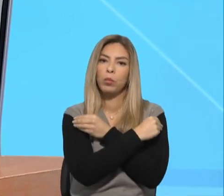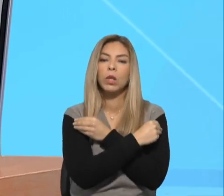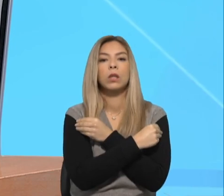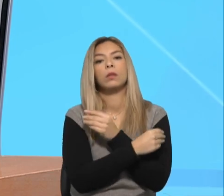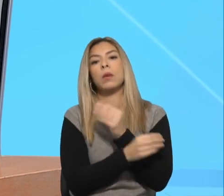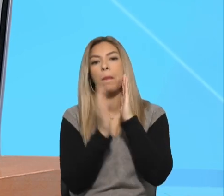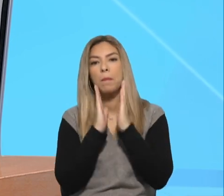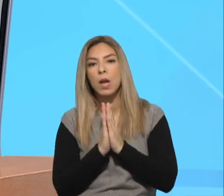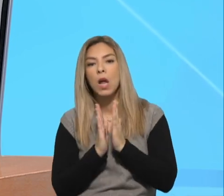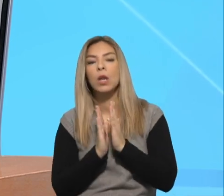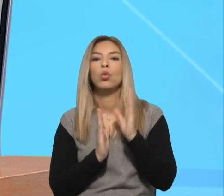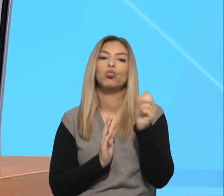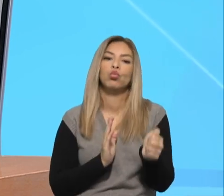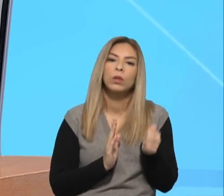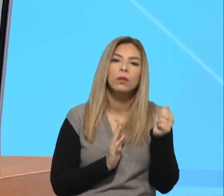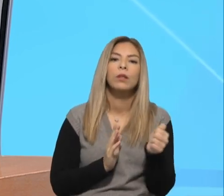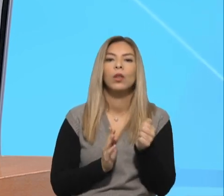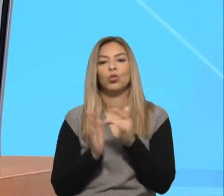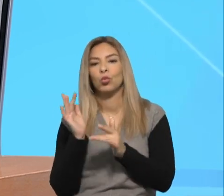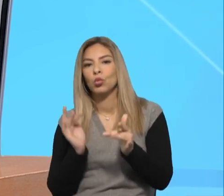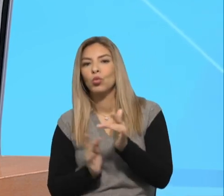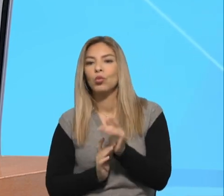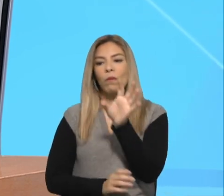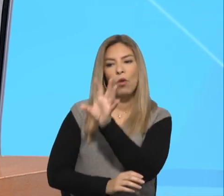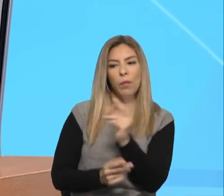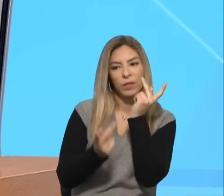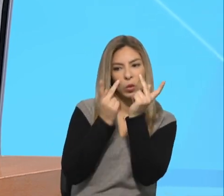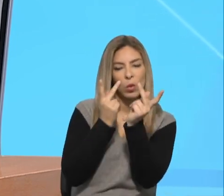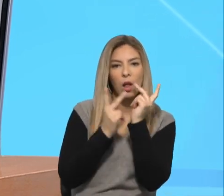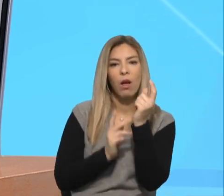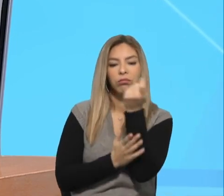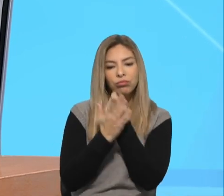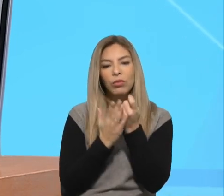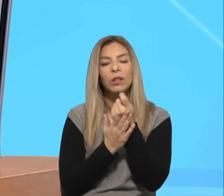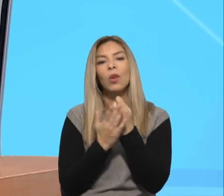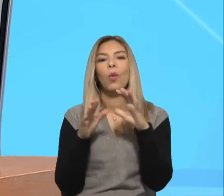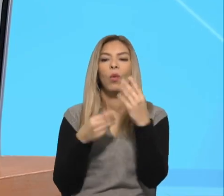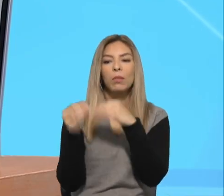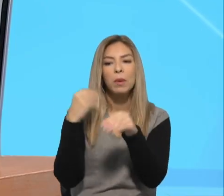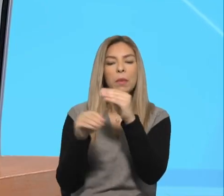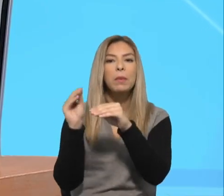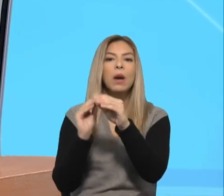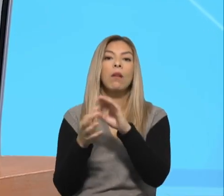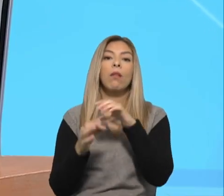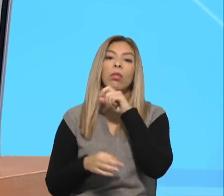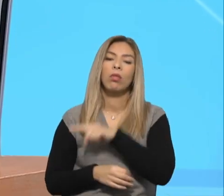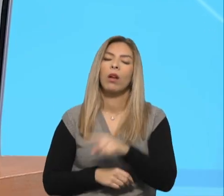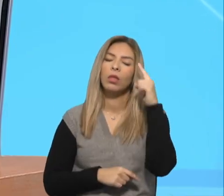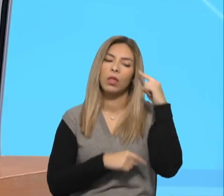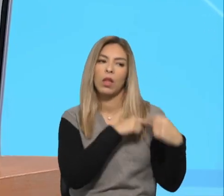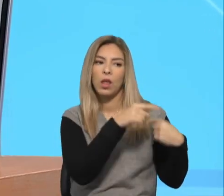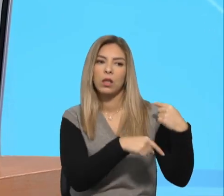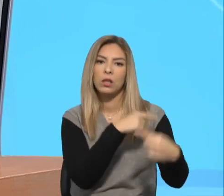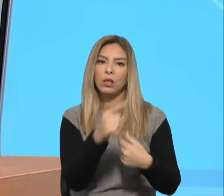interessantes da forma como as empresas se unem também para fazerem o próprio presépio. E, portanto, o presépio faz parte já de uma tradição da